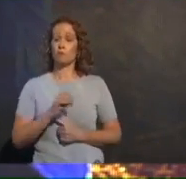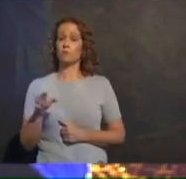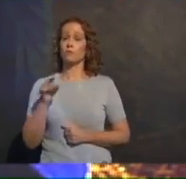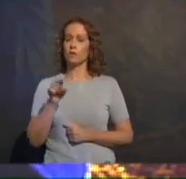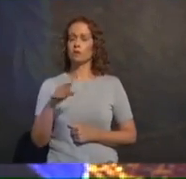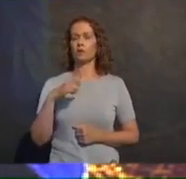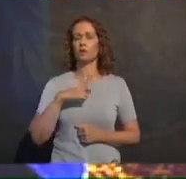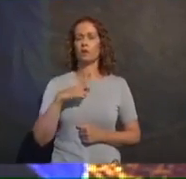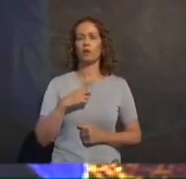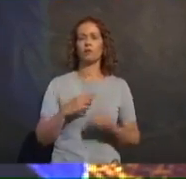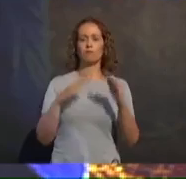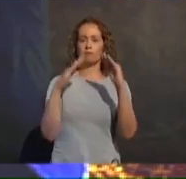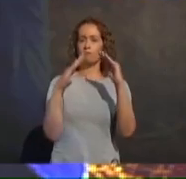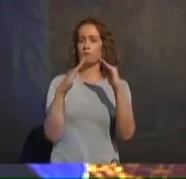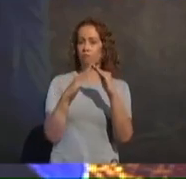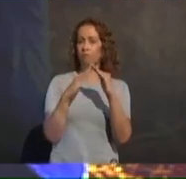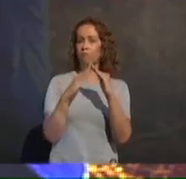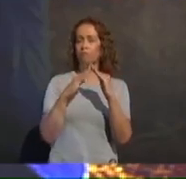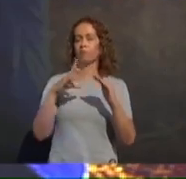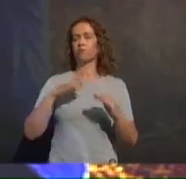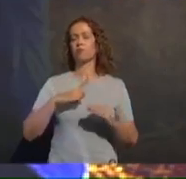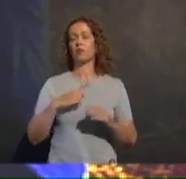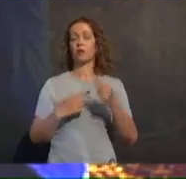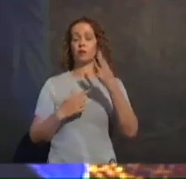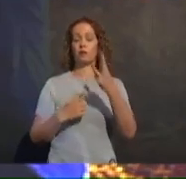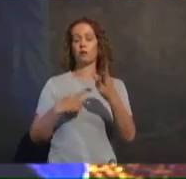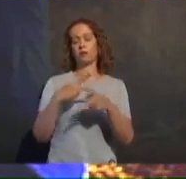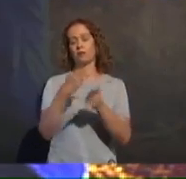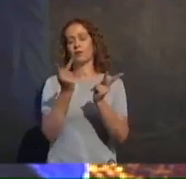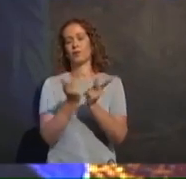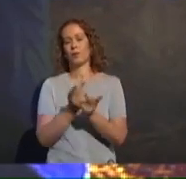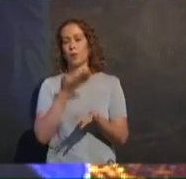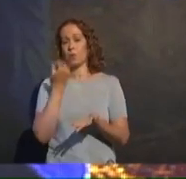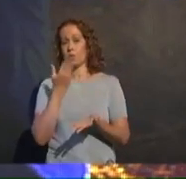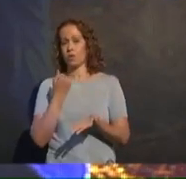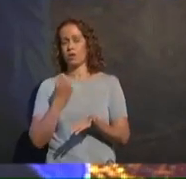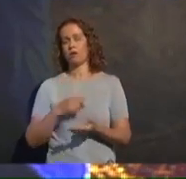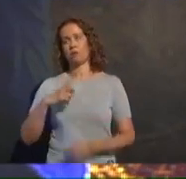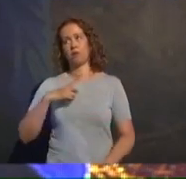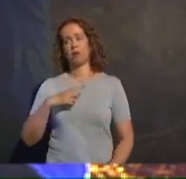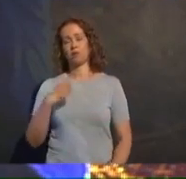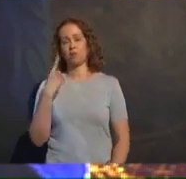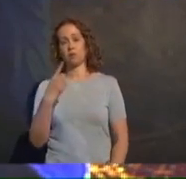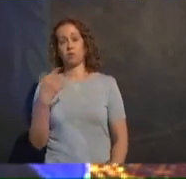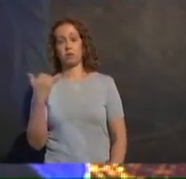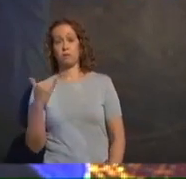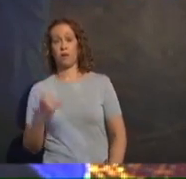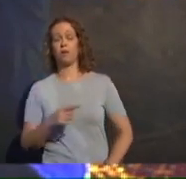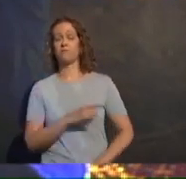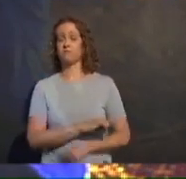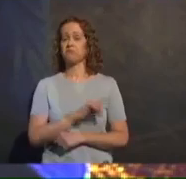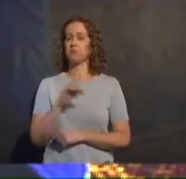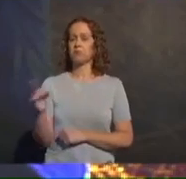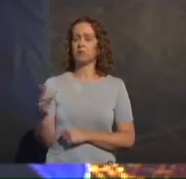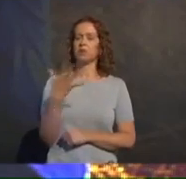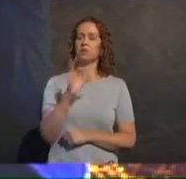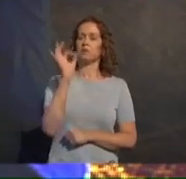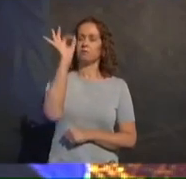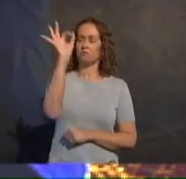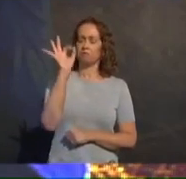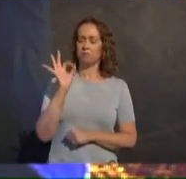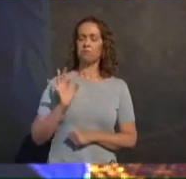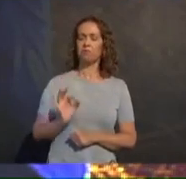casa, se você tem 3 pratos de comida por dia e um celular, você já está entre os 10% dos habitantes mais ricos do